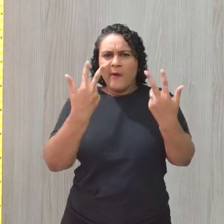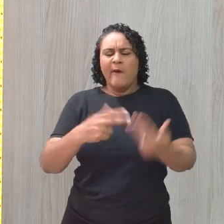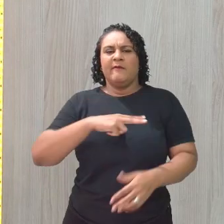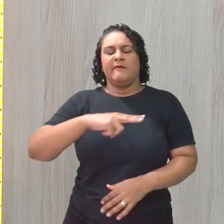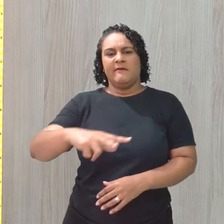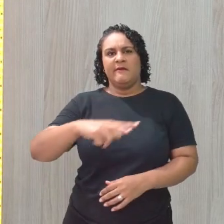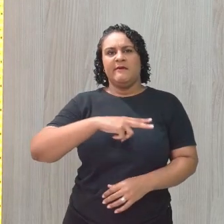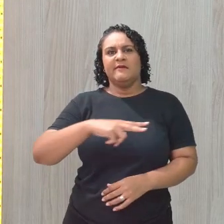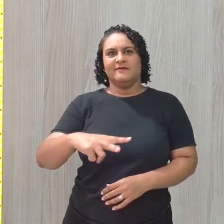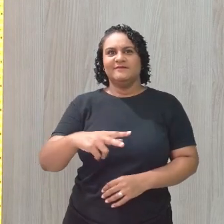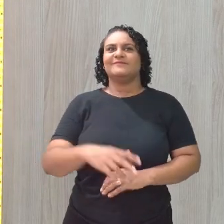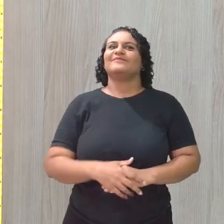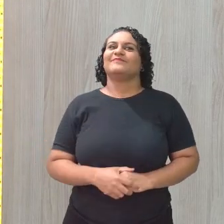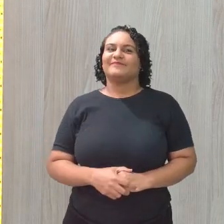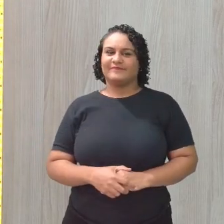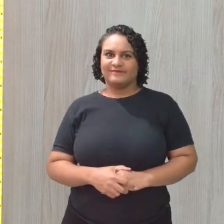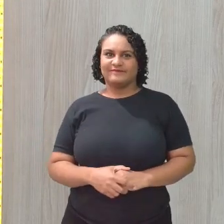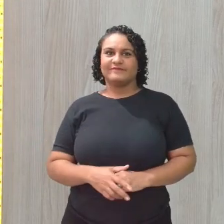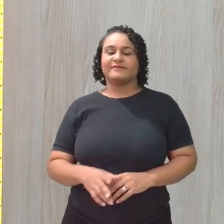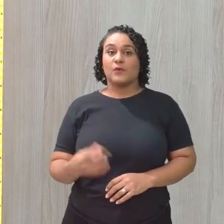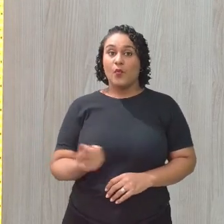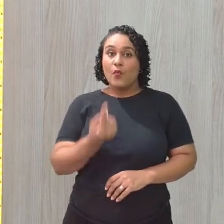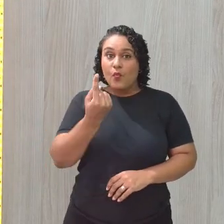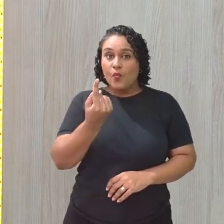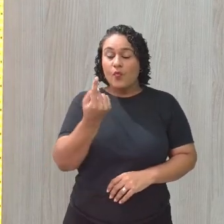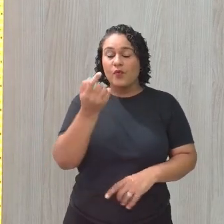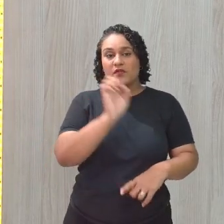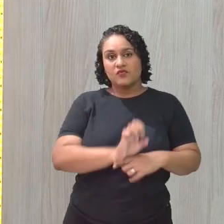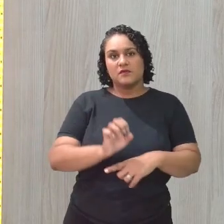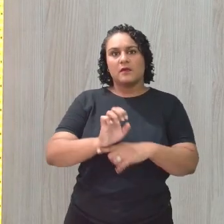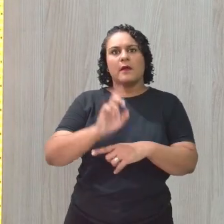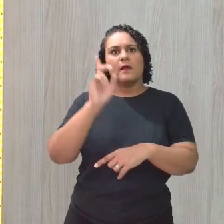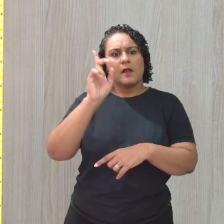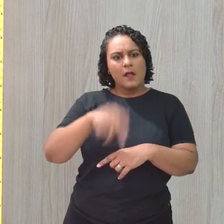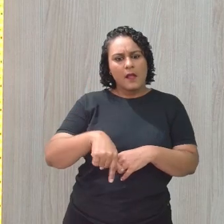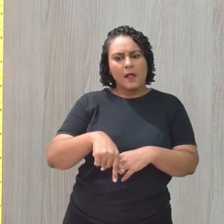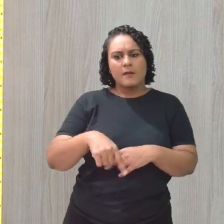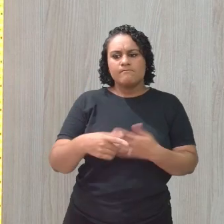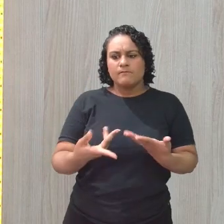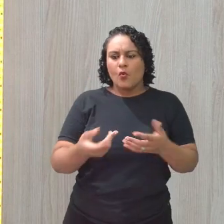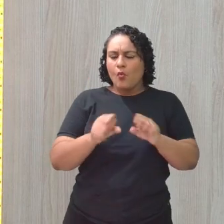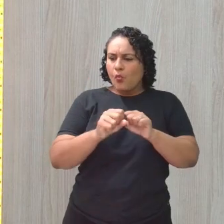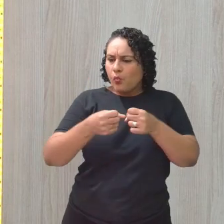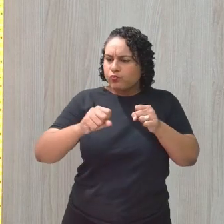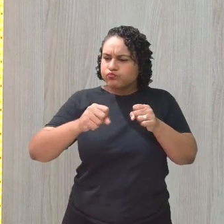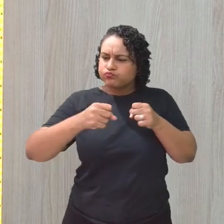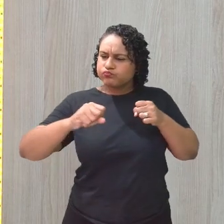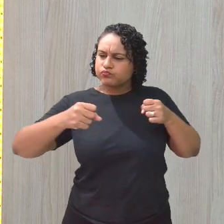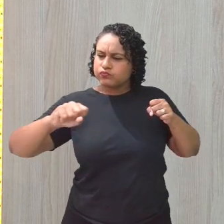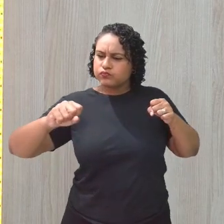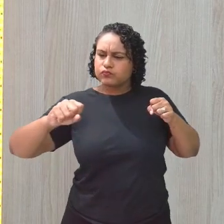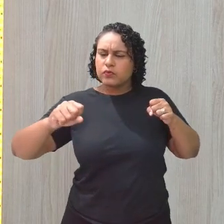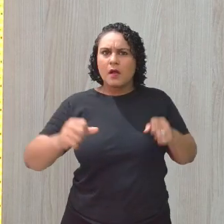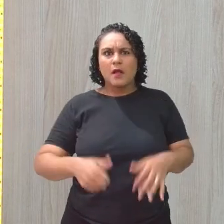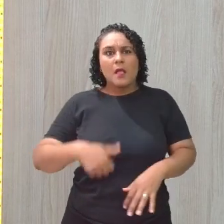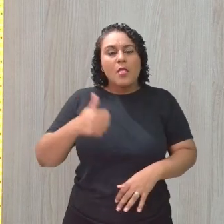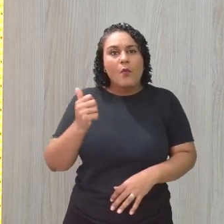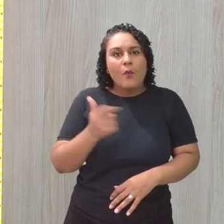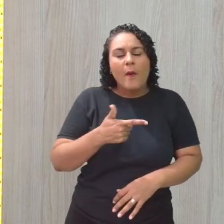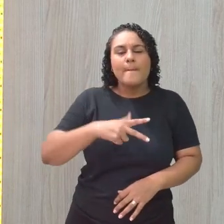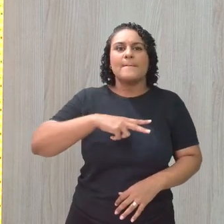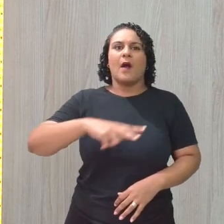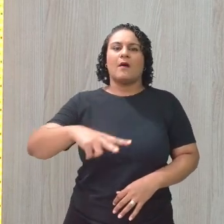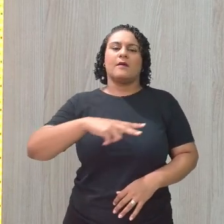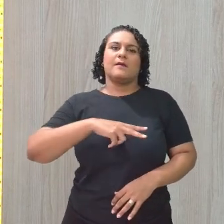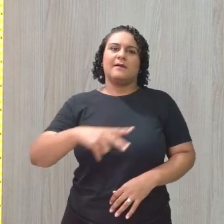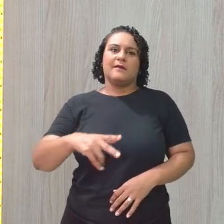estado aqui tem tamanho de um país. Então, assim, é normal que a gente tenha essas variações, o que não quer dizer que alguma